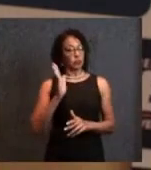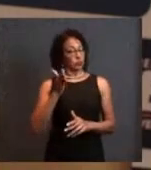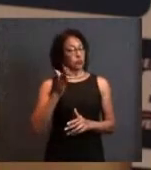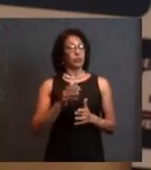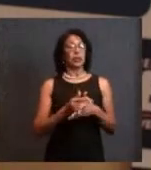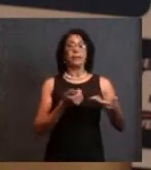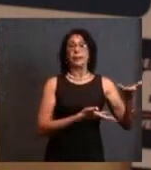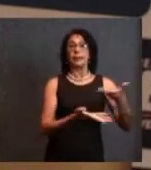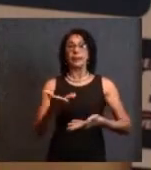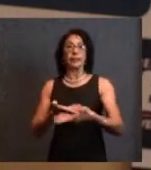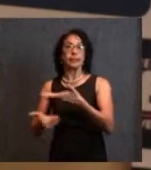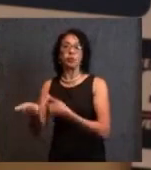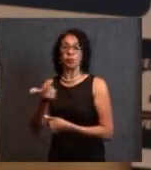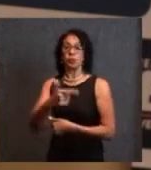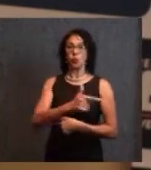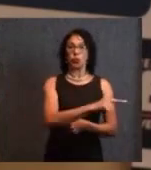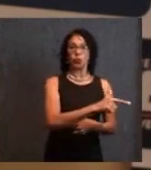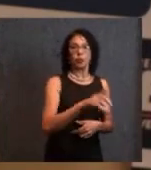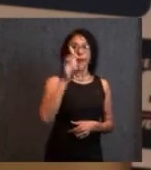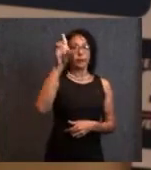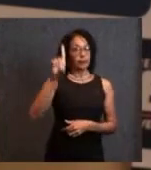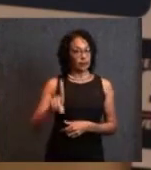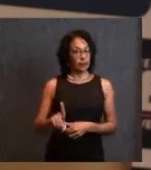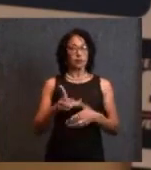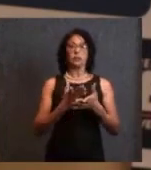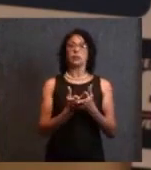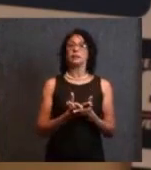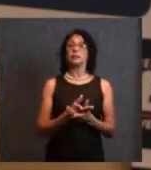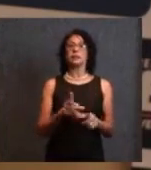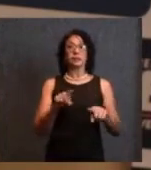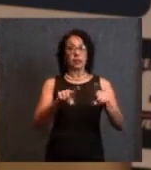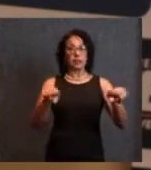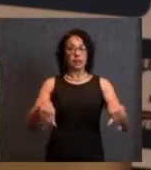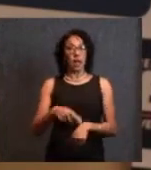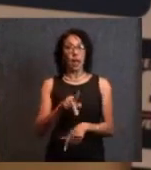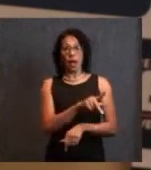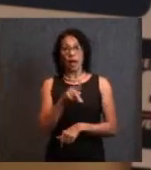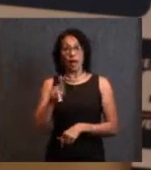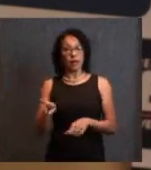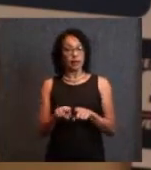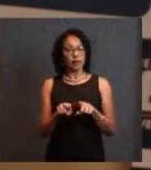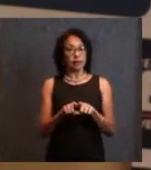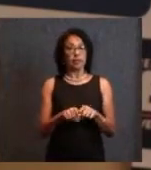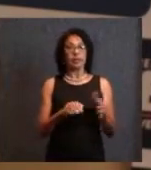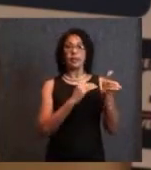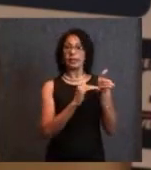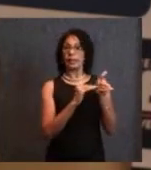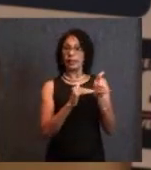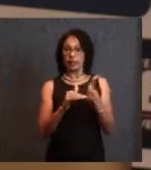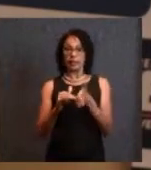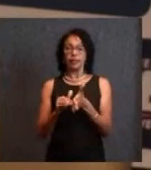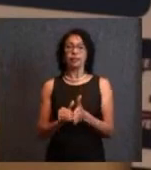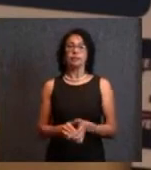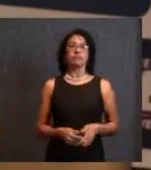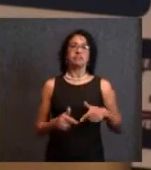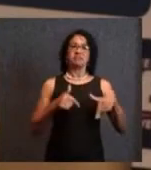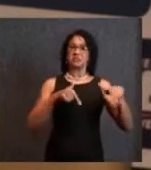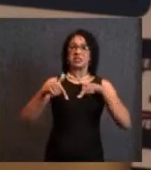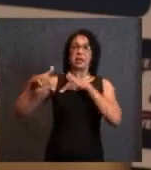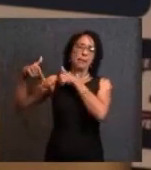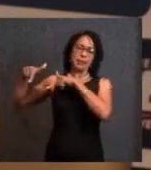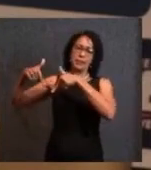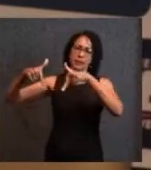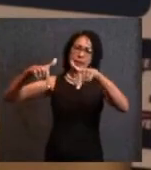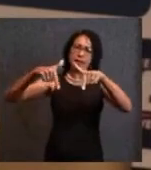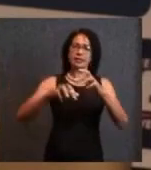distribuição de outros para a diretoria, para a sala de professor e para a secretaria. Ações inúmeras